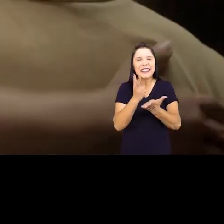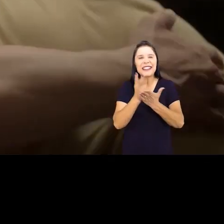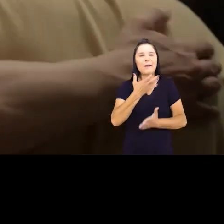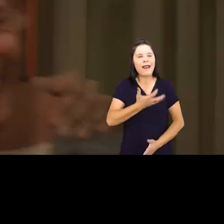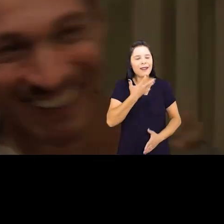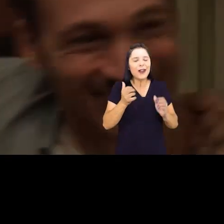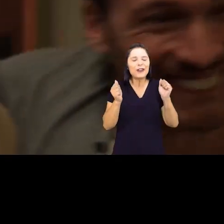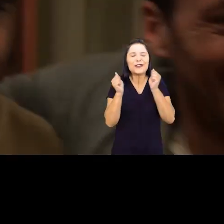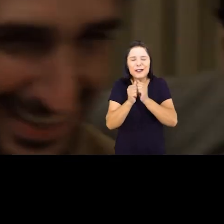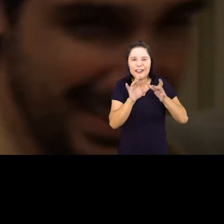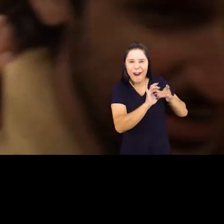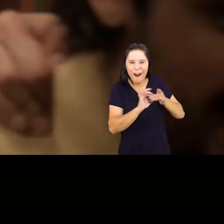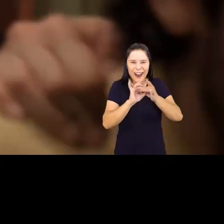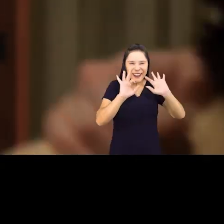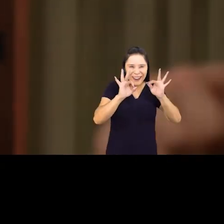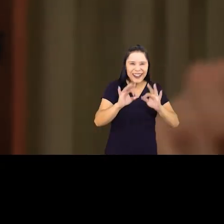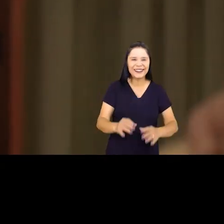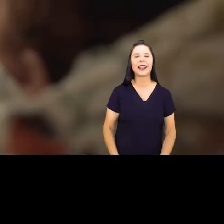Natal junto, hein?